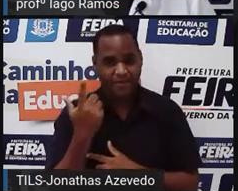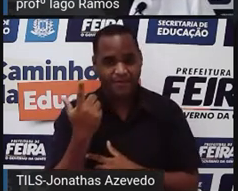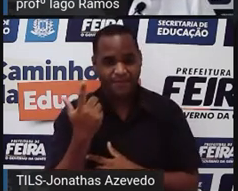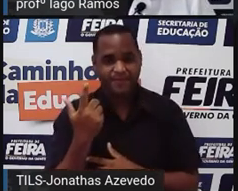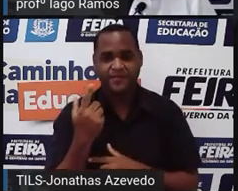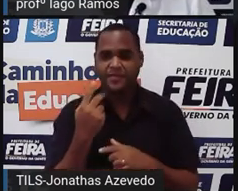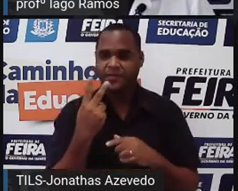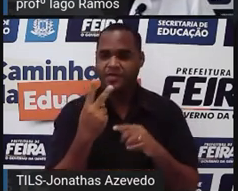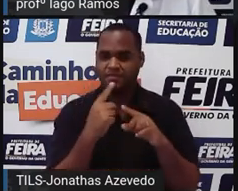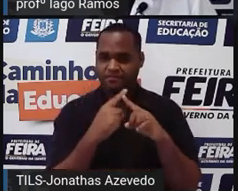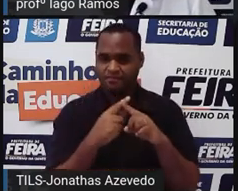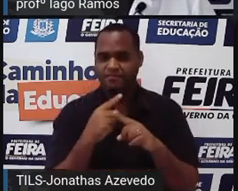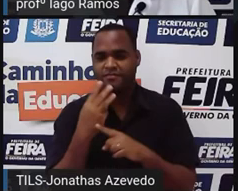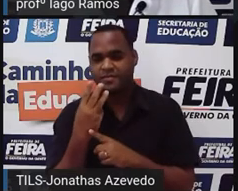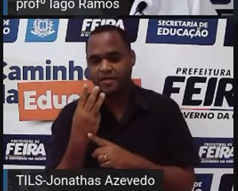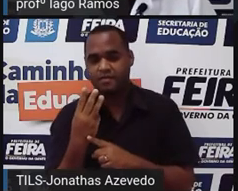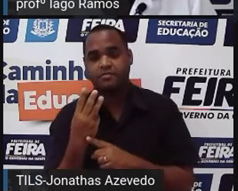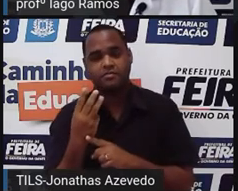2 por 3,